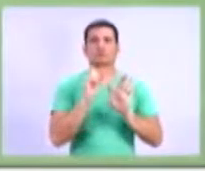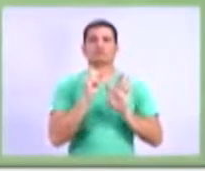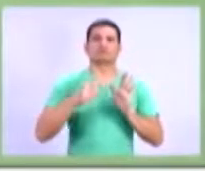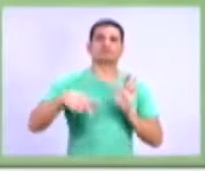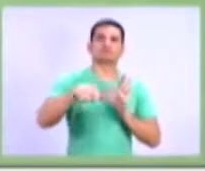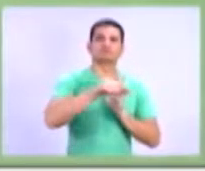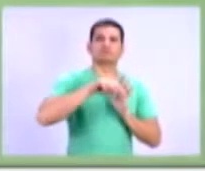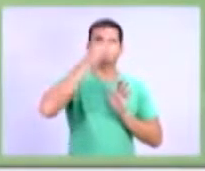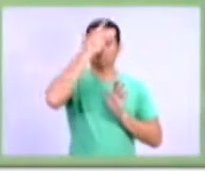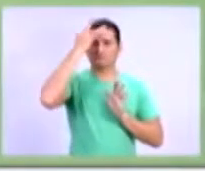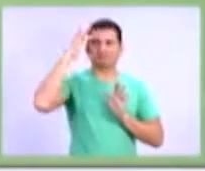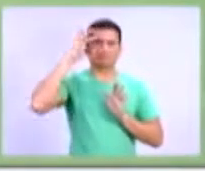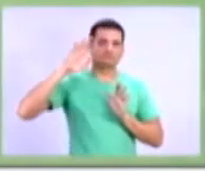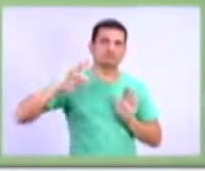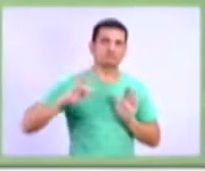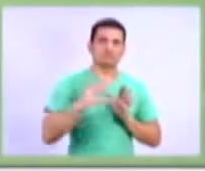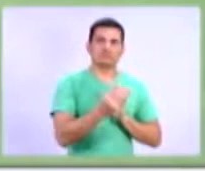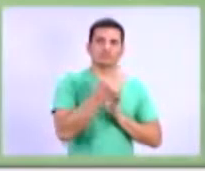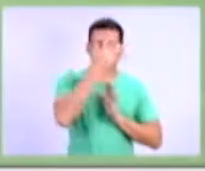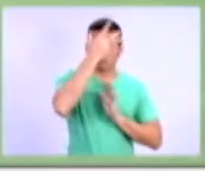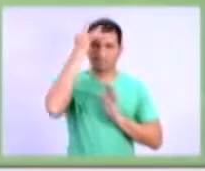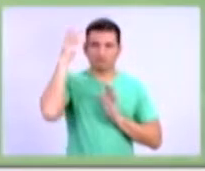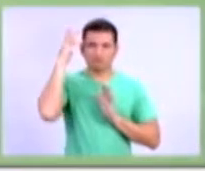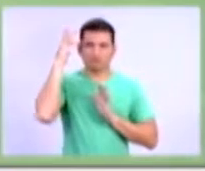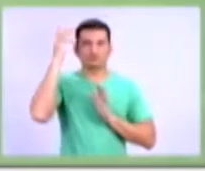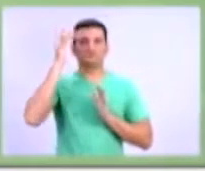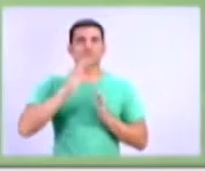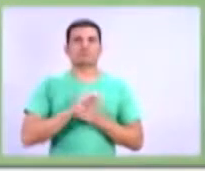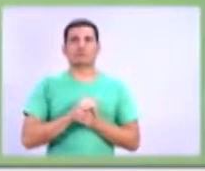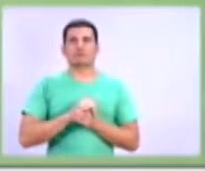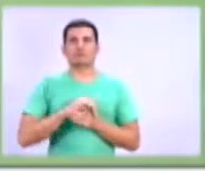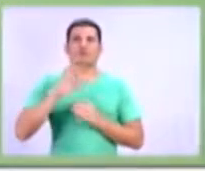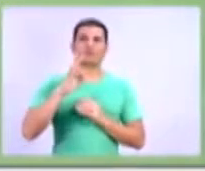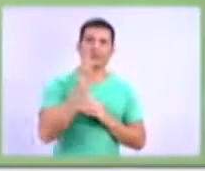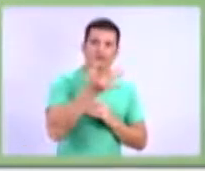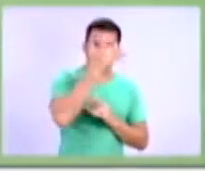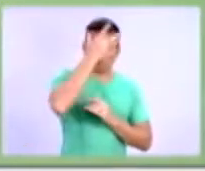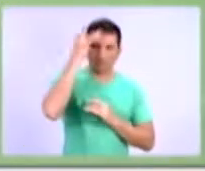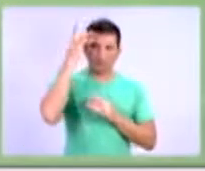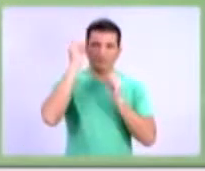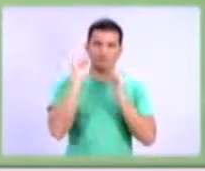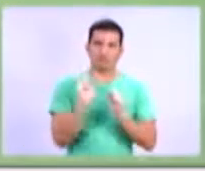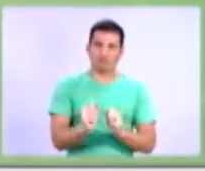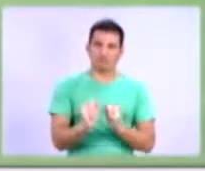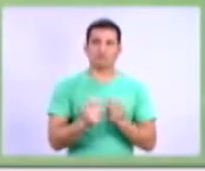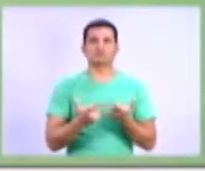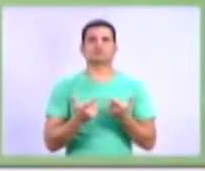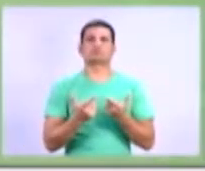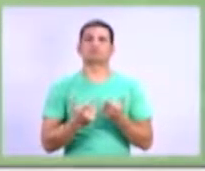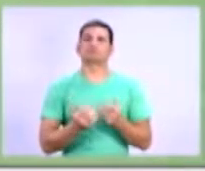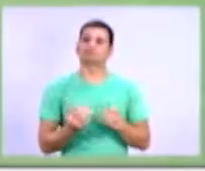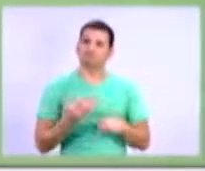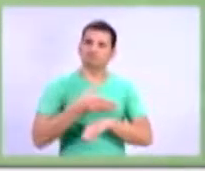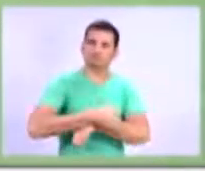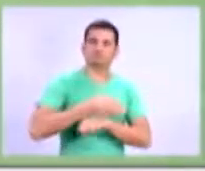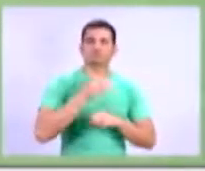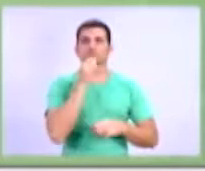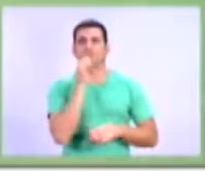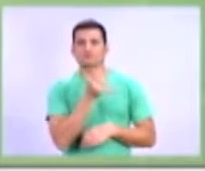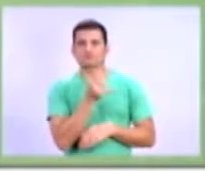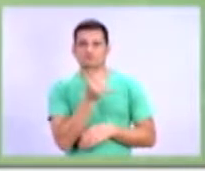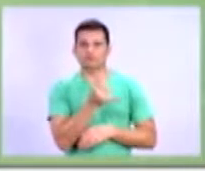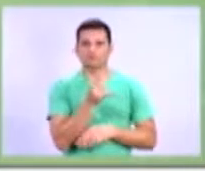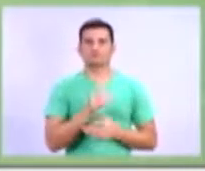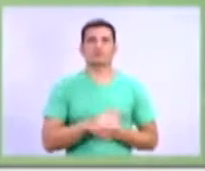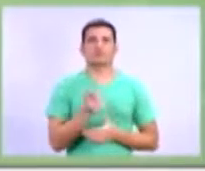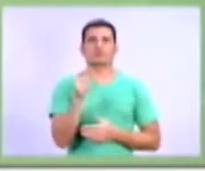pessoas, todas as pessoas. Todas as pessoas podem e devem participar dos discursos, né? Isso